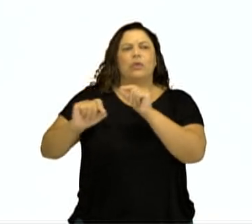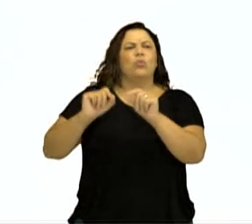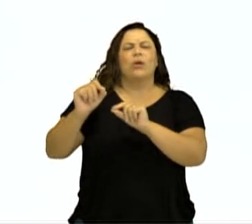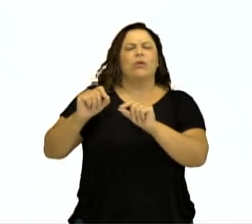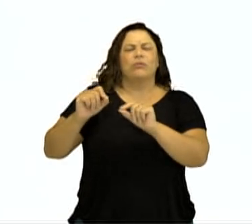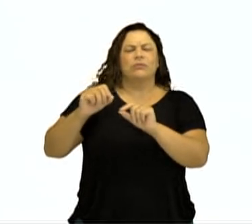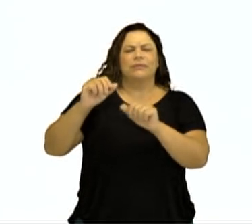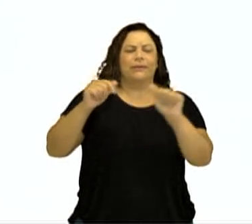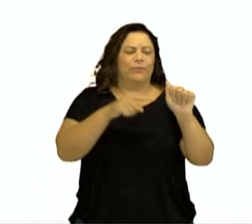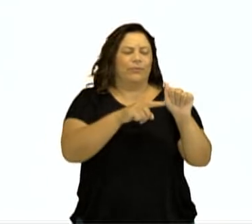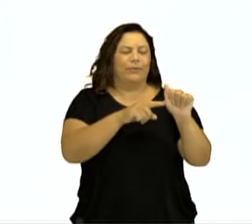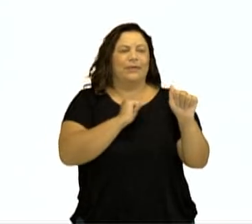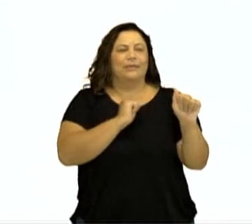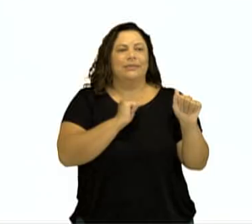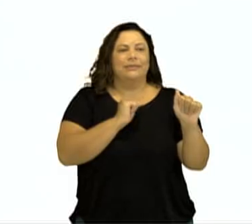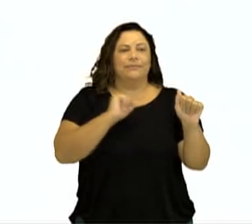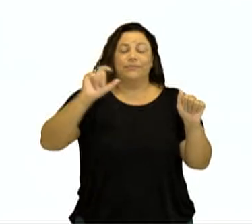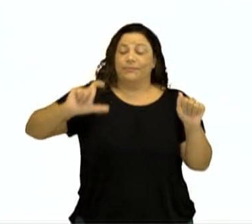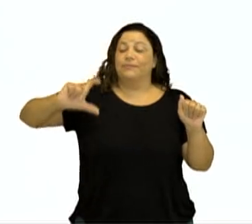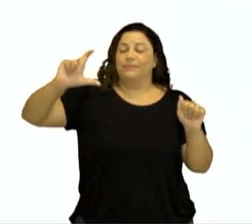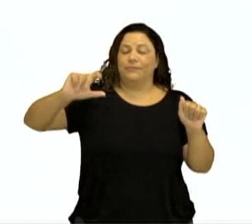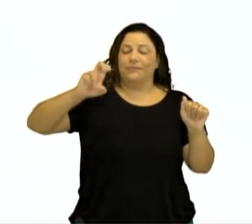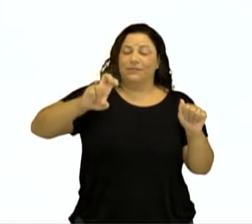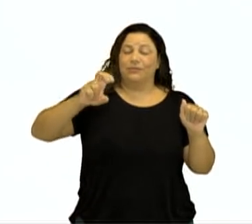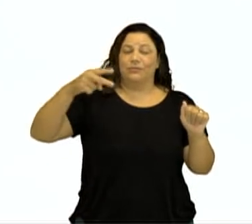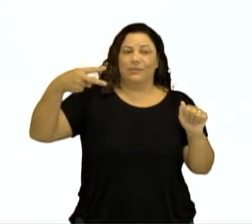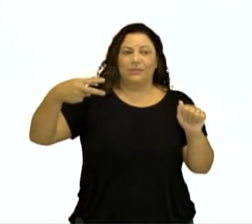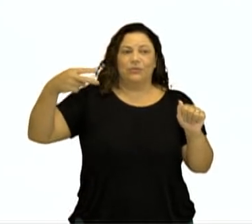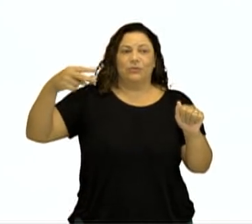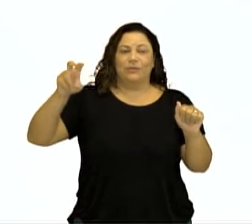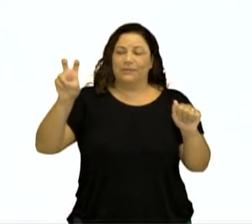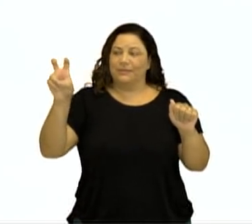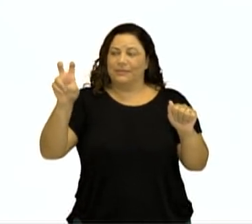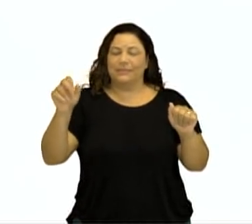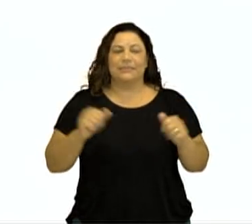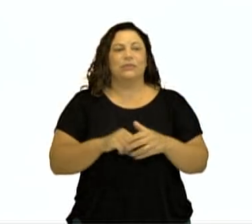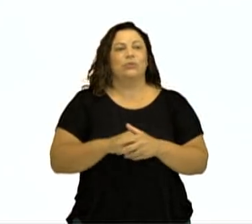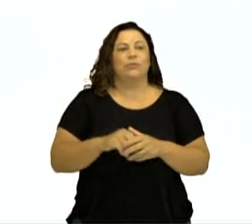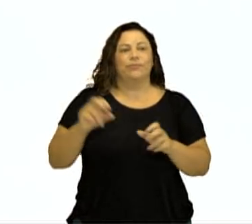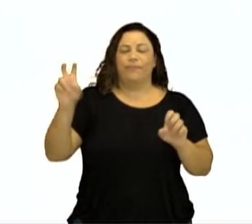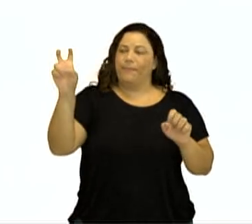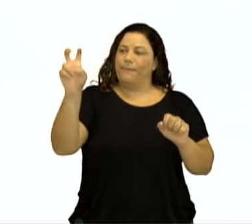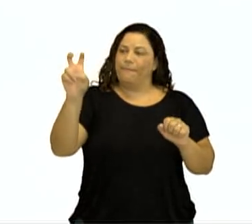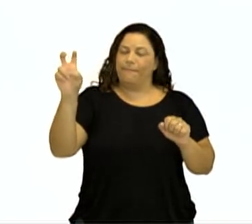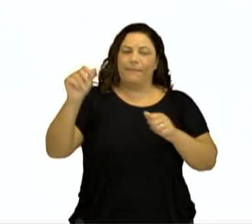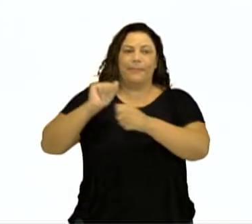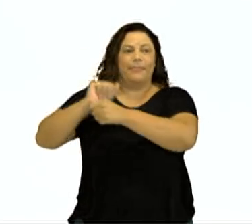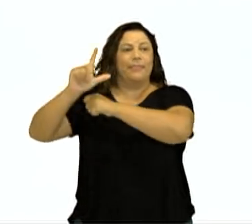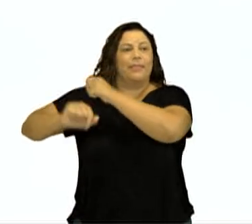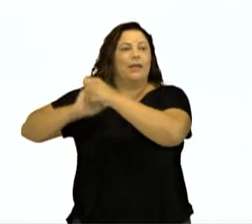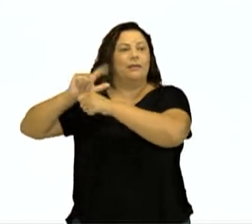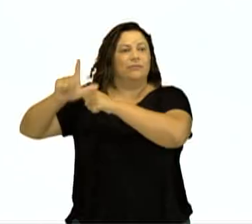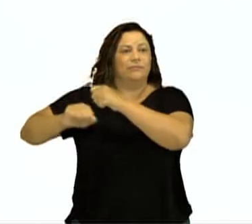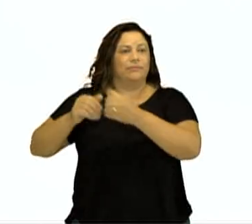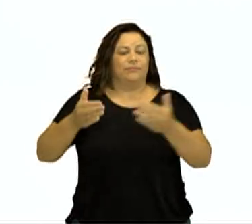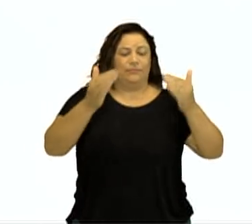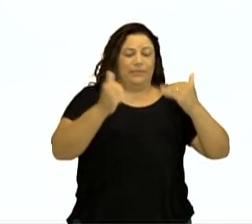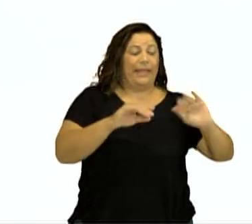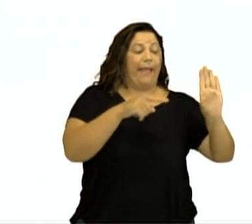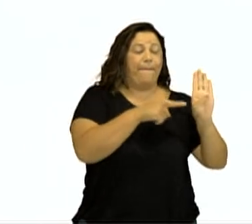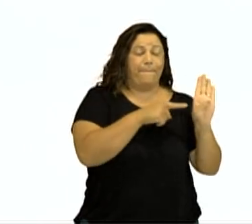aqui? A massa é um número maior, está aqui embaixo, tá bom? O número atômico está lá em cima. A mesma